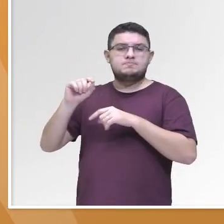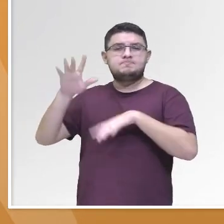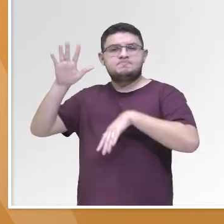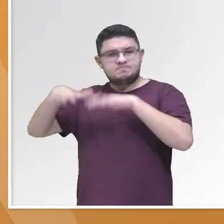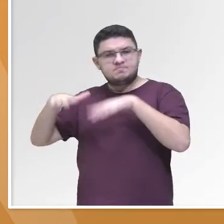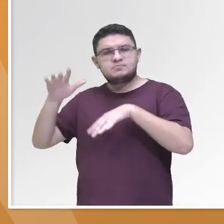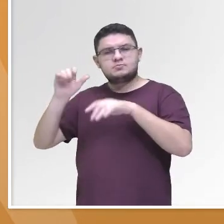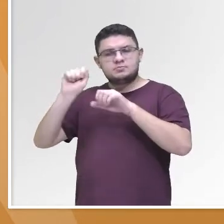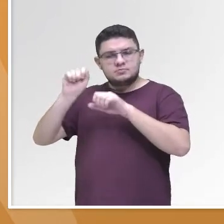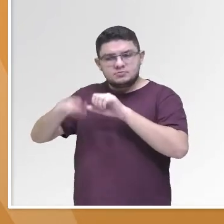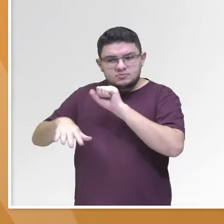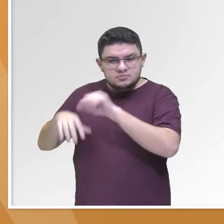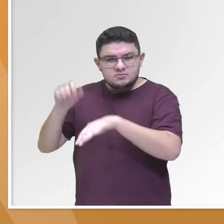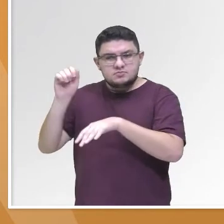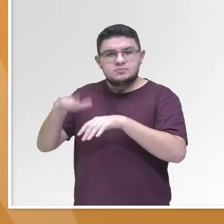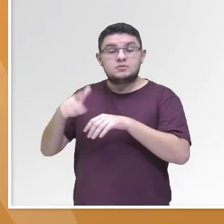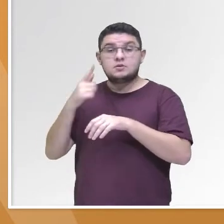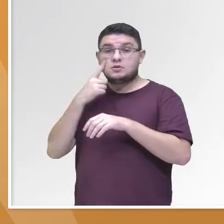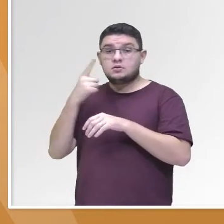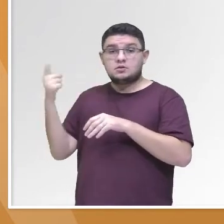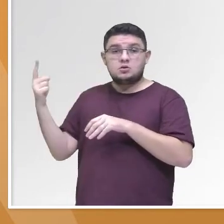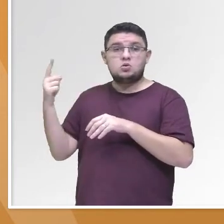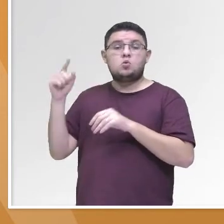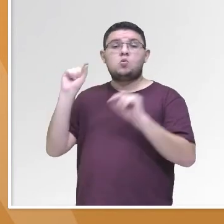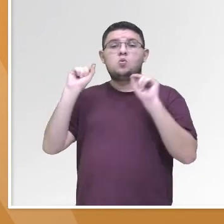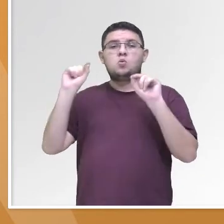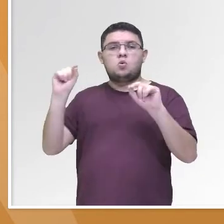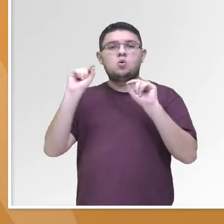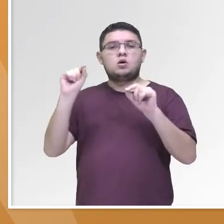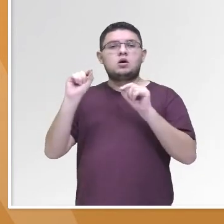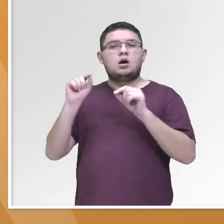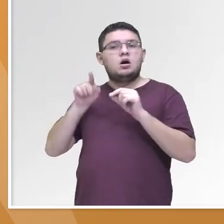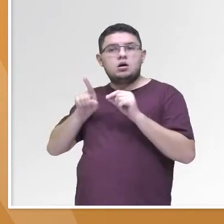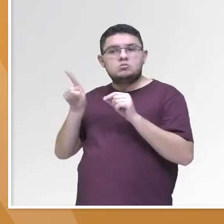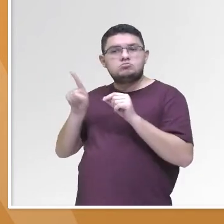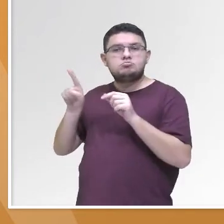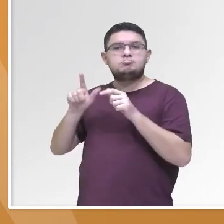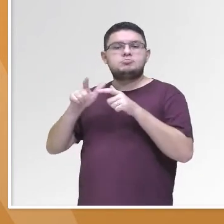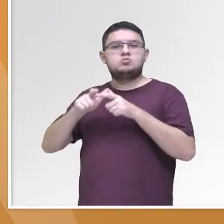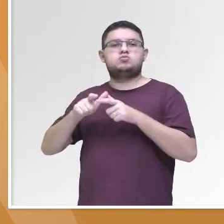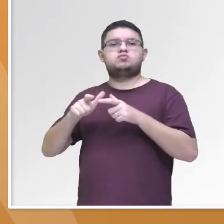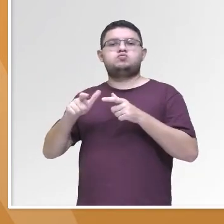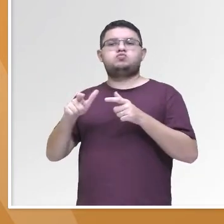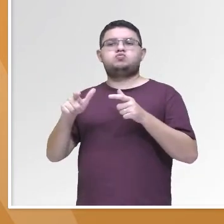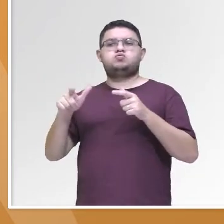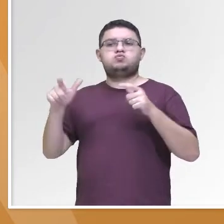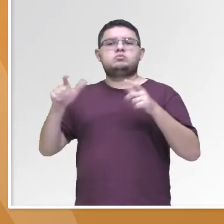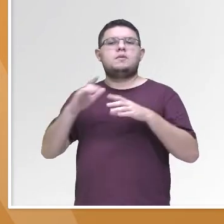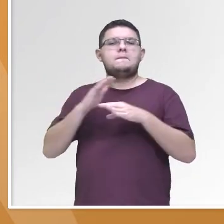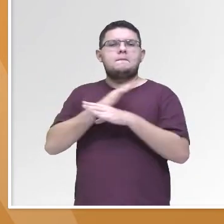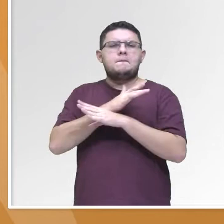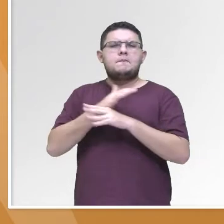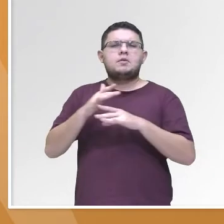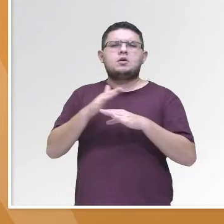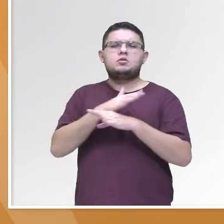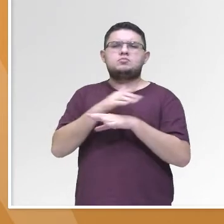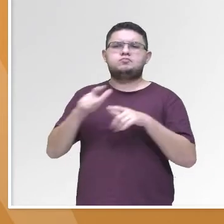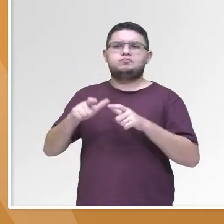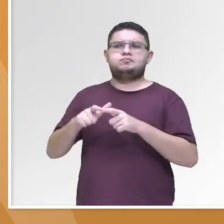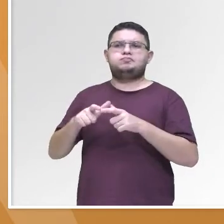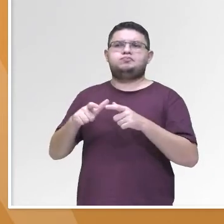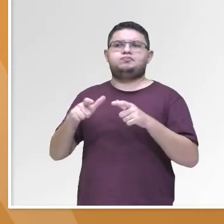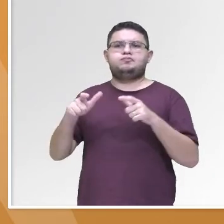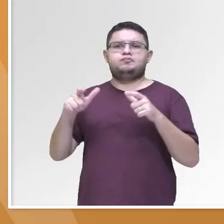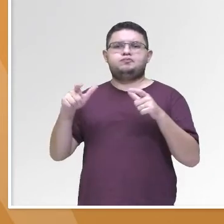sanitário. E o que acontece? A cidade ela começa a se expandir, né? Começa a ocorrer o processo de urbanização, a cidade